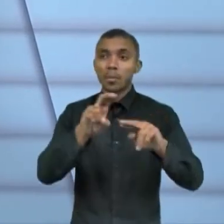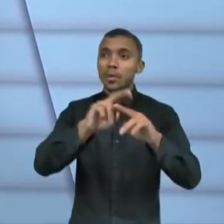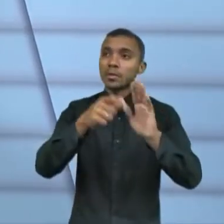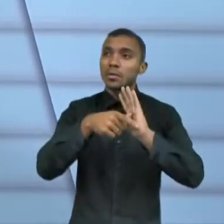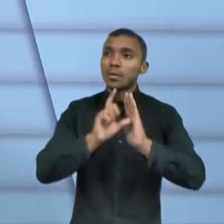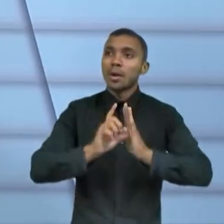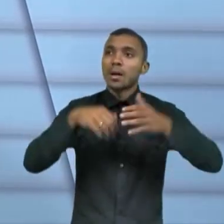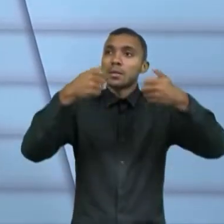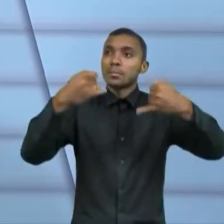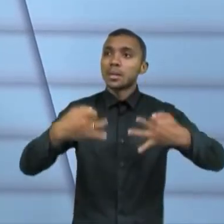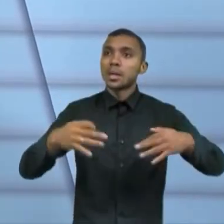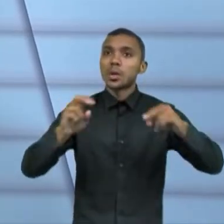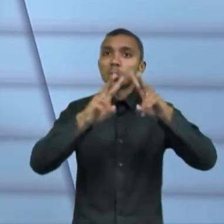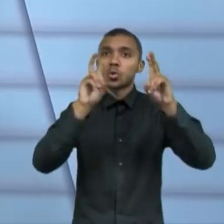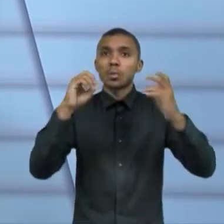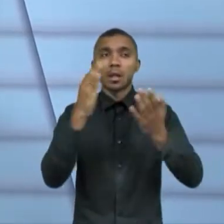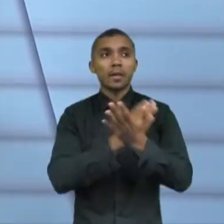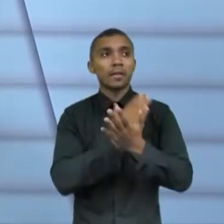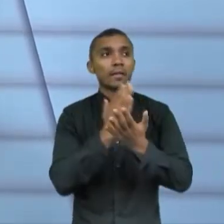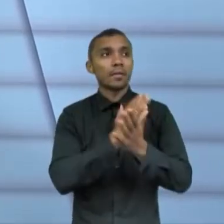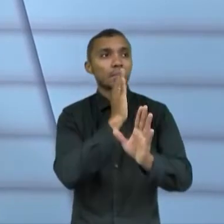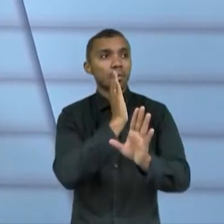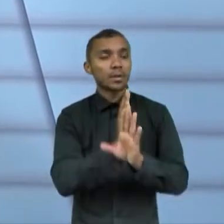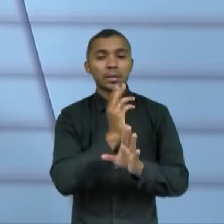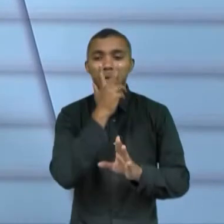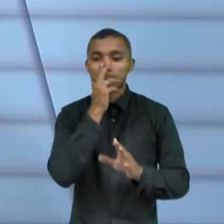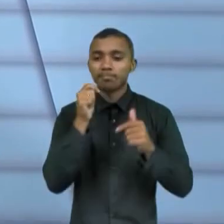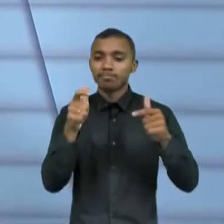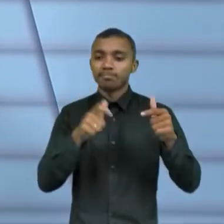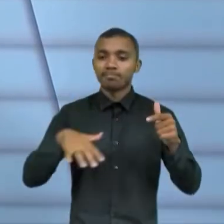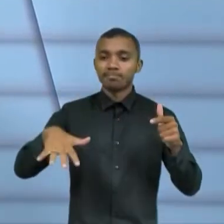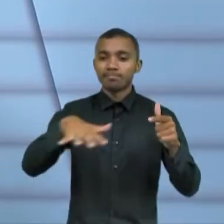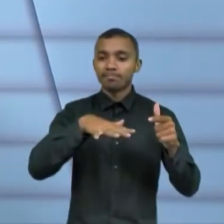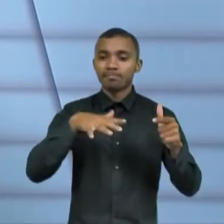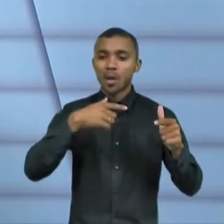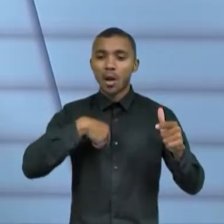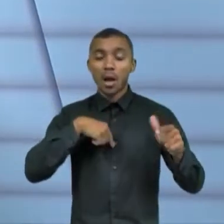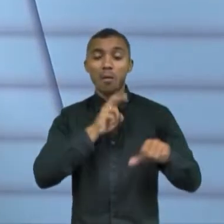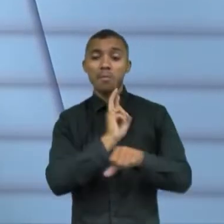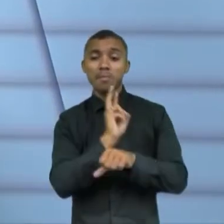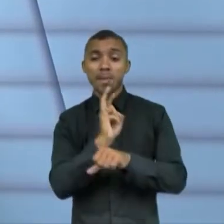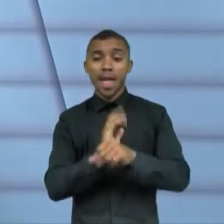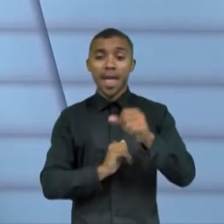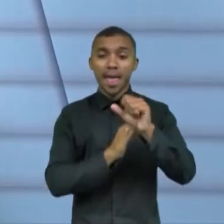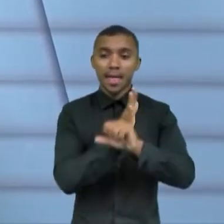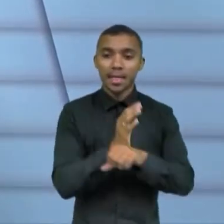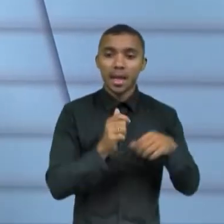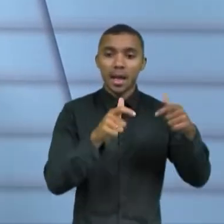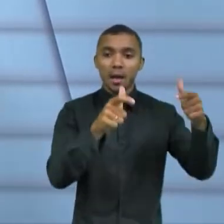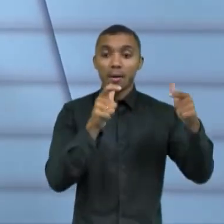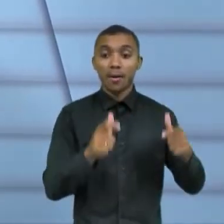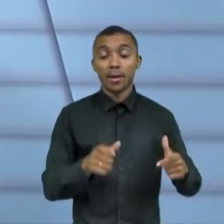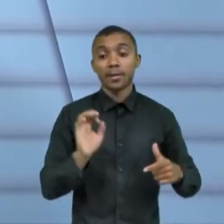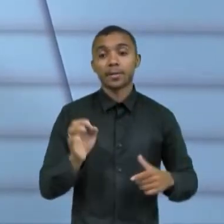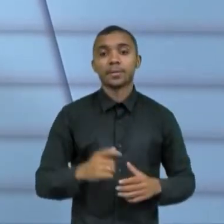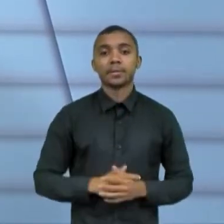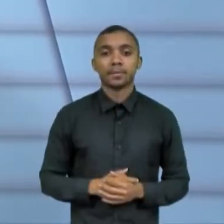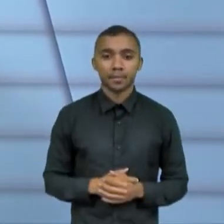quando você abre o livro, inclusive naquela caminhada, que é como se a gente estivesse entrando no gabinete lá do Josef Ratzinger,